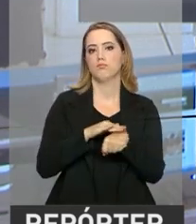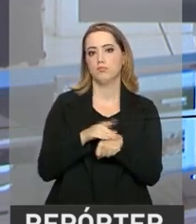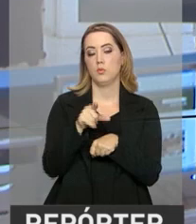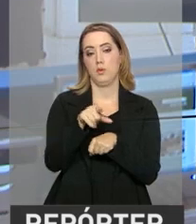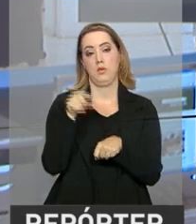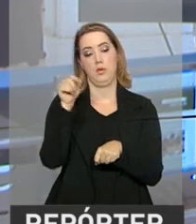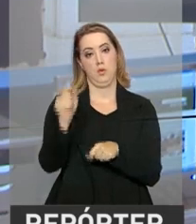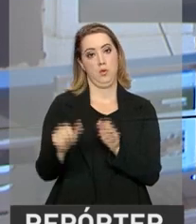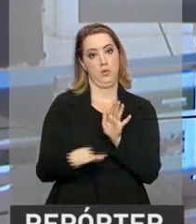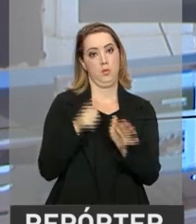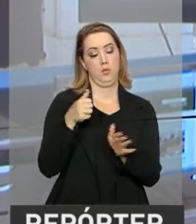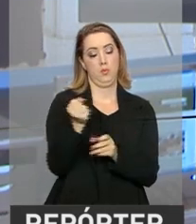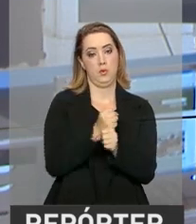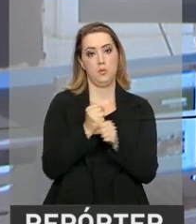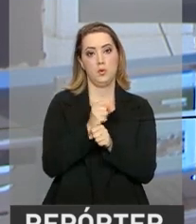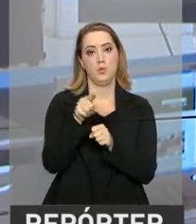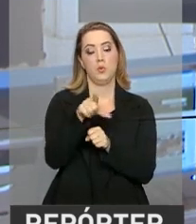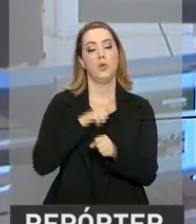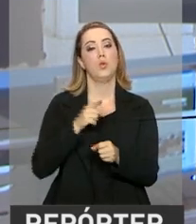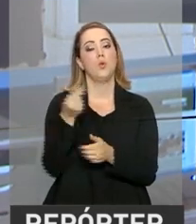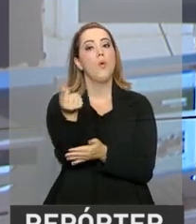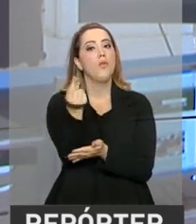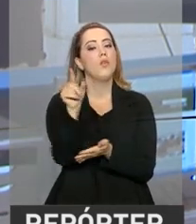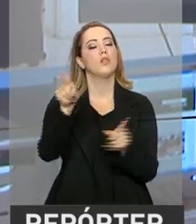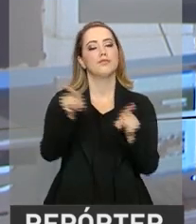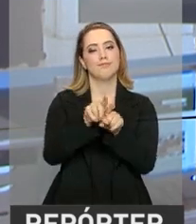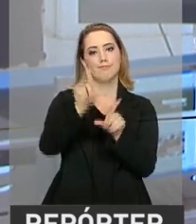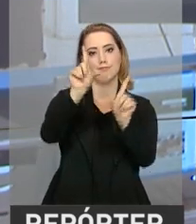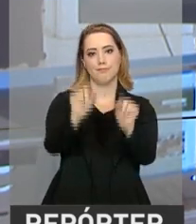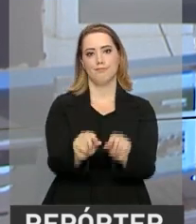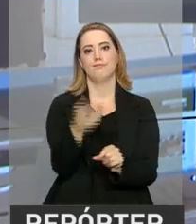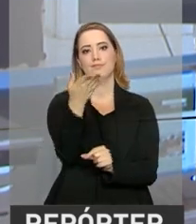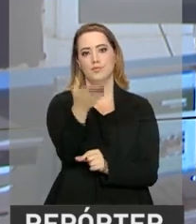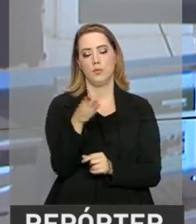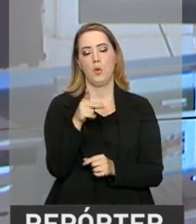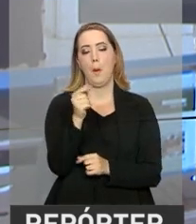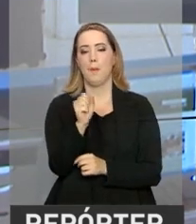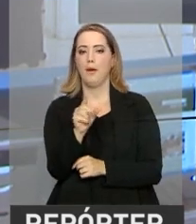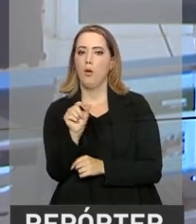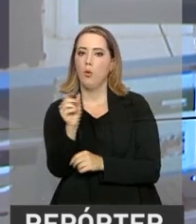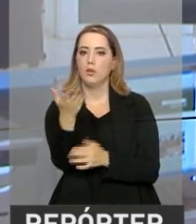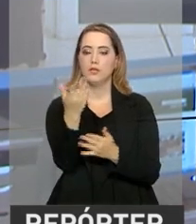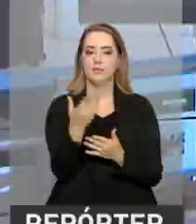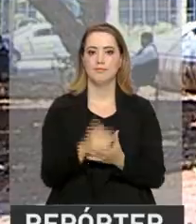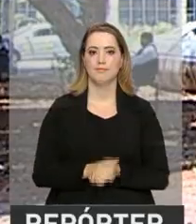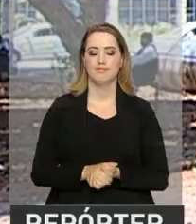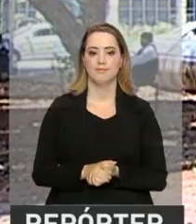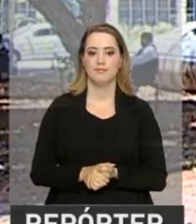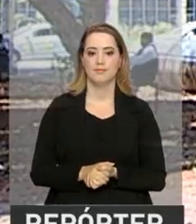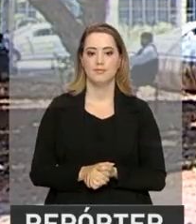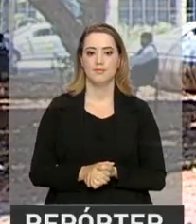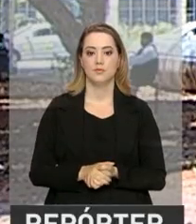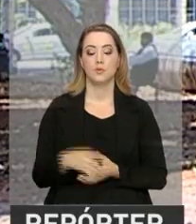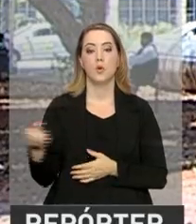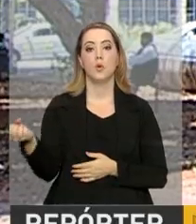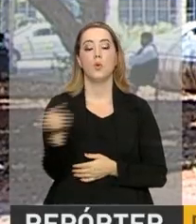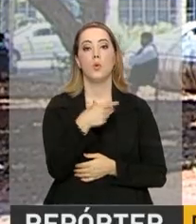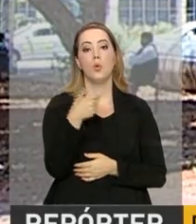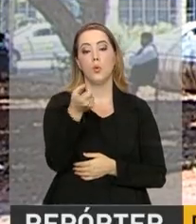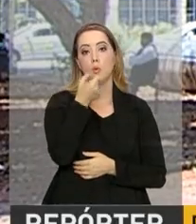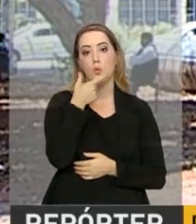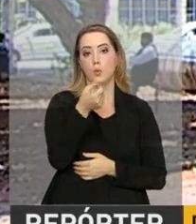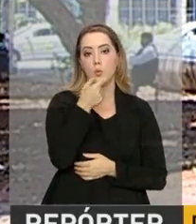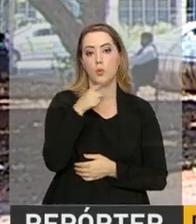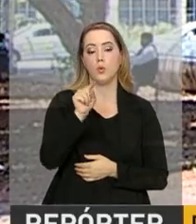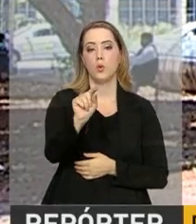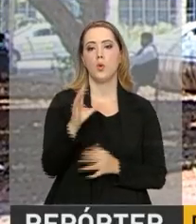Brasil ainda vai gastar menos para oferecer o tratamento. É o que mostra a repórter Paola Deort. O novo medicamento não vai